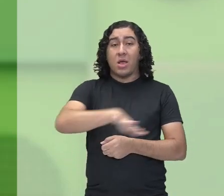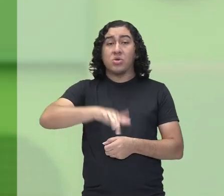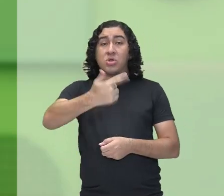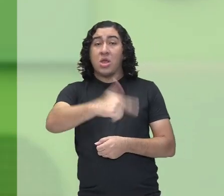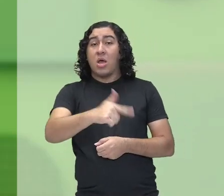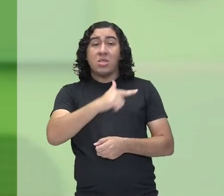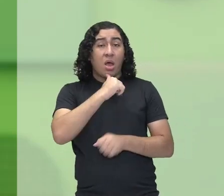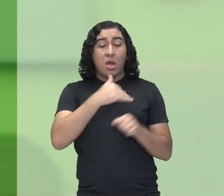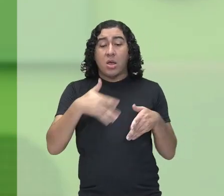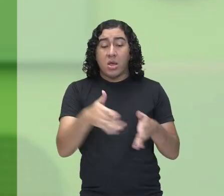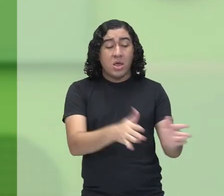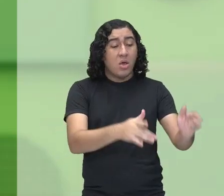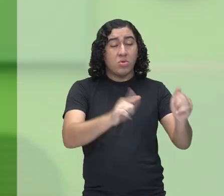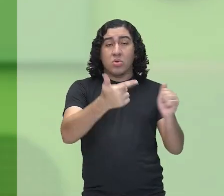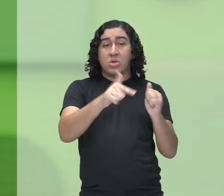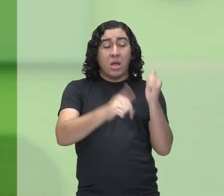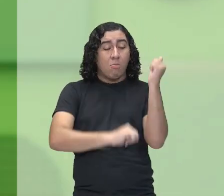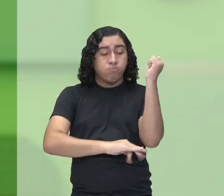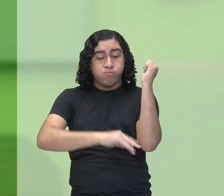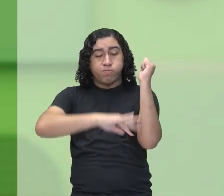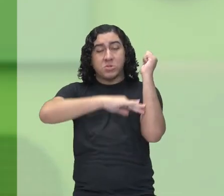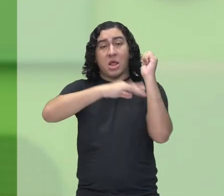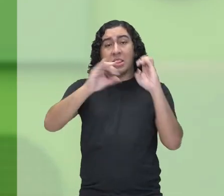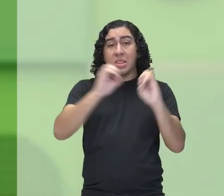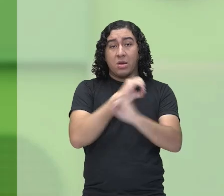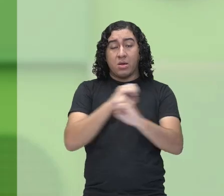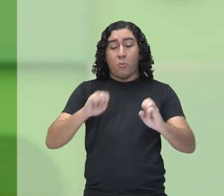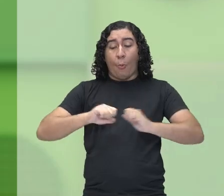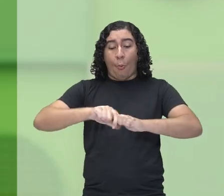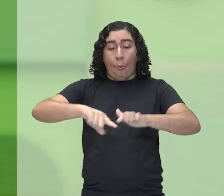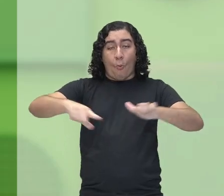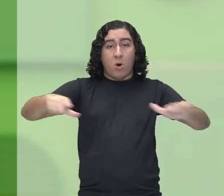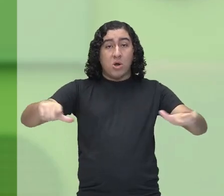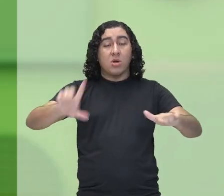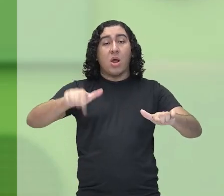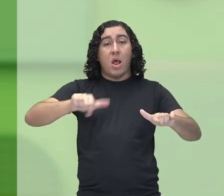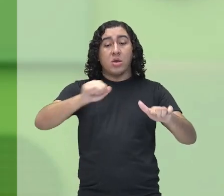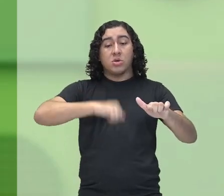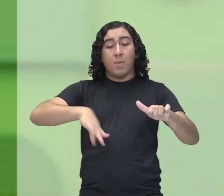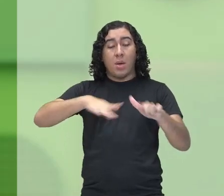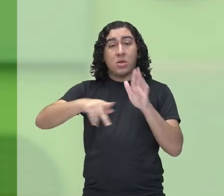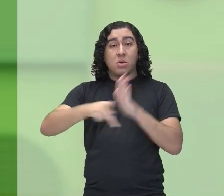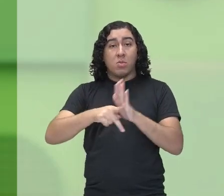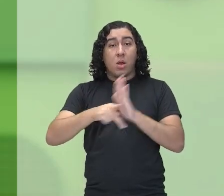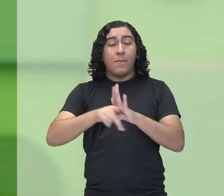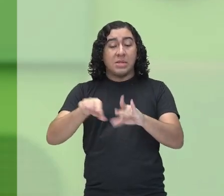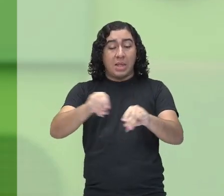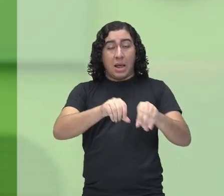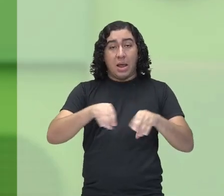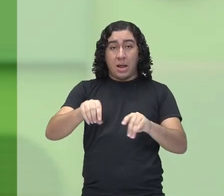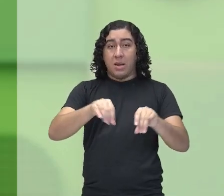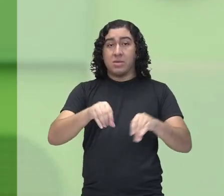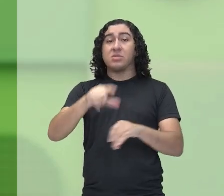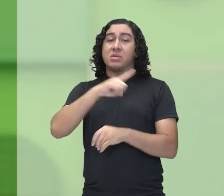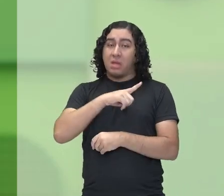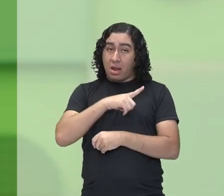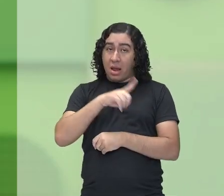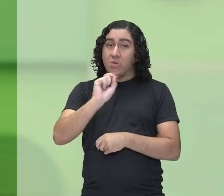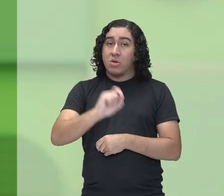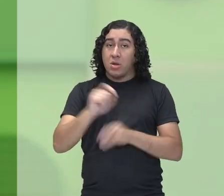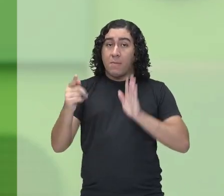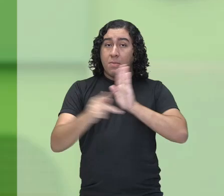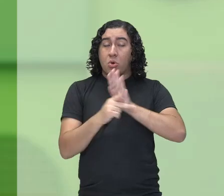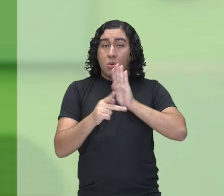rios, não são inundadas por rios, né? Que são regiões de terra firme, vão ser